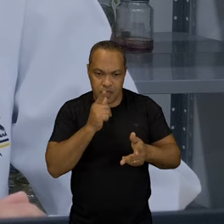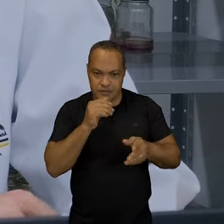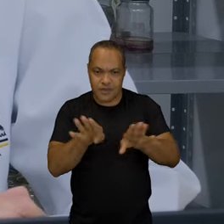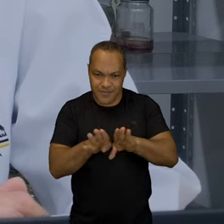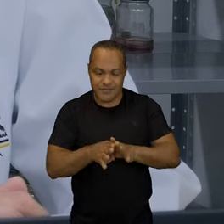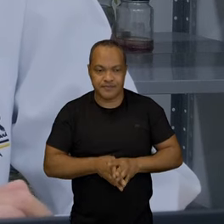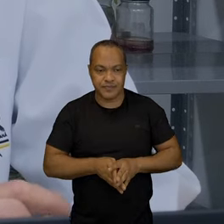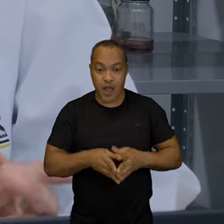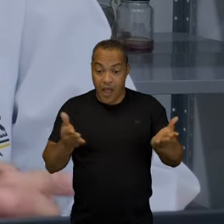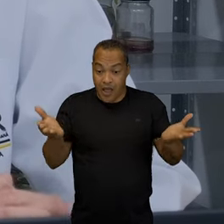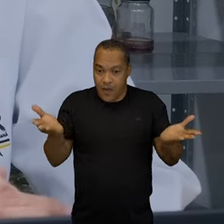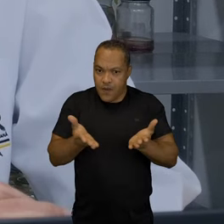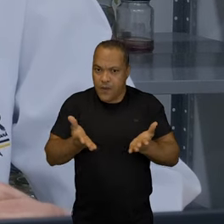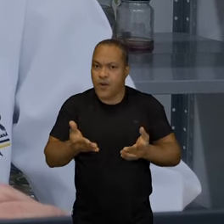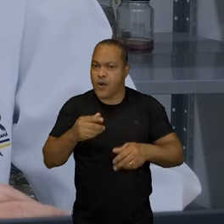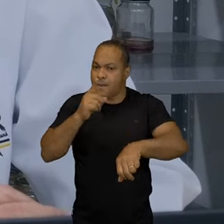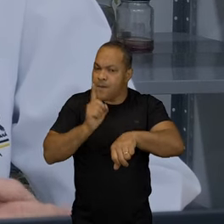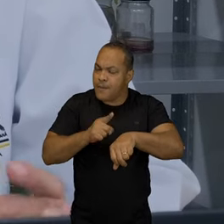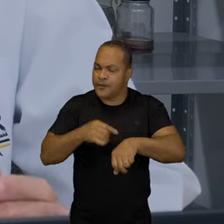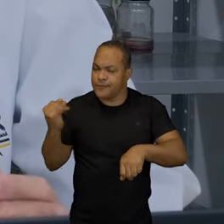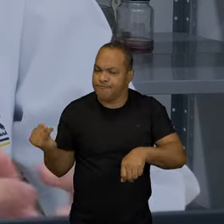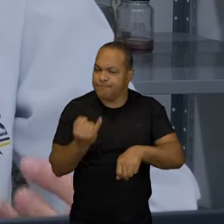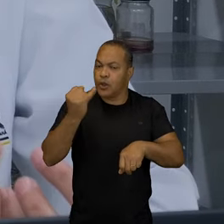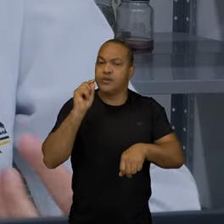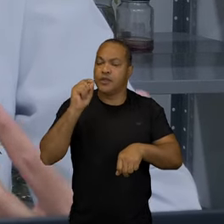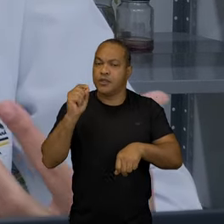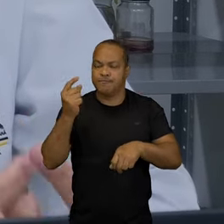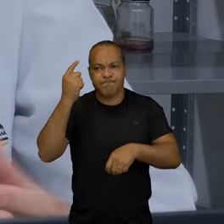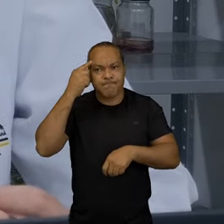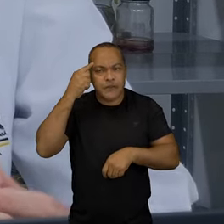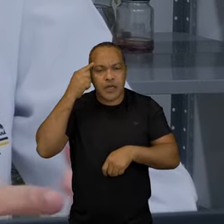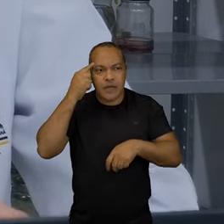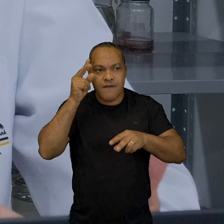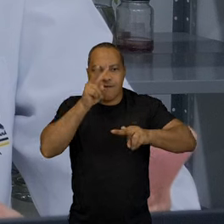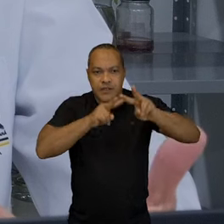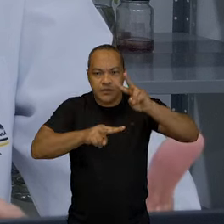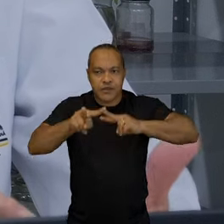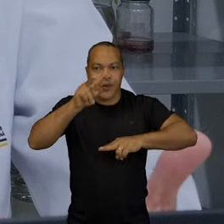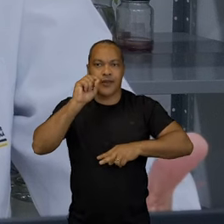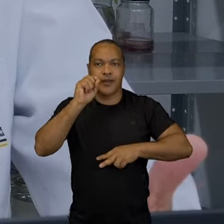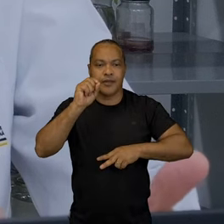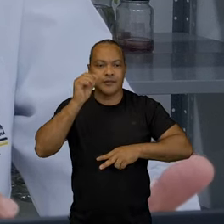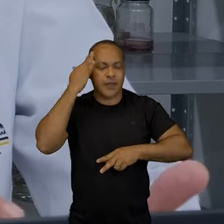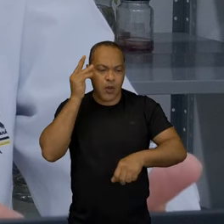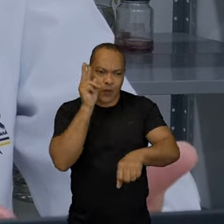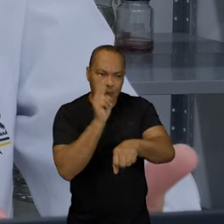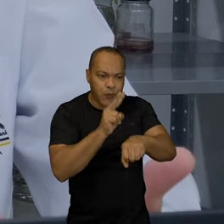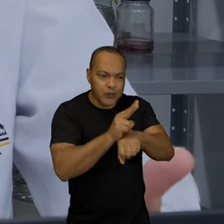Eu acho que agora é o momento de a gente, né, voltar realmente os olhos para a